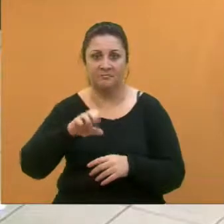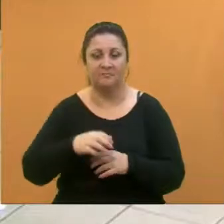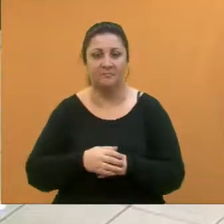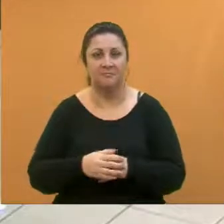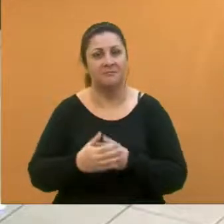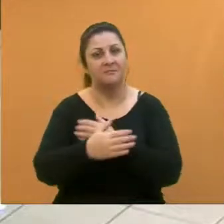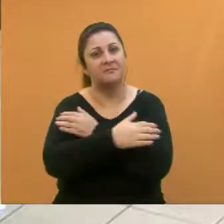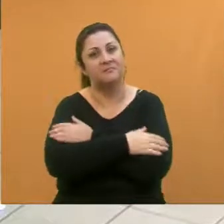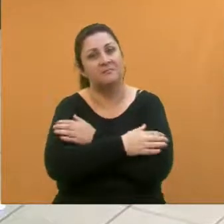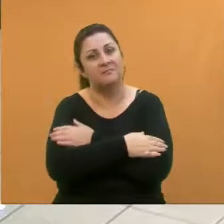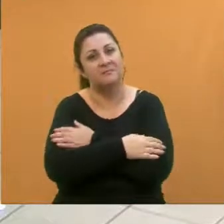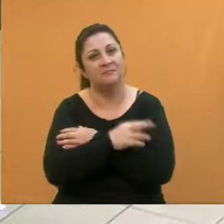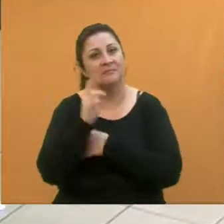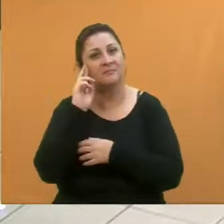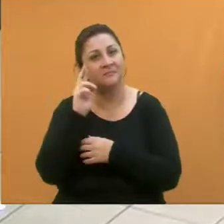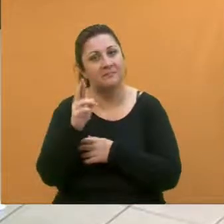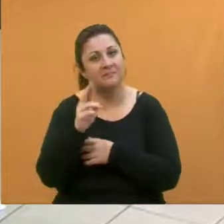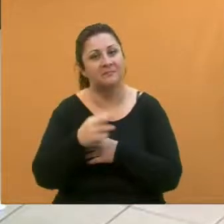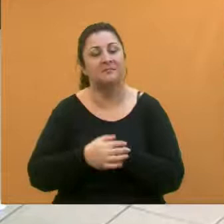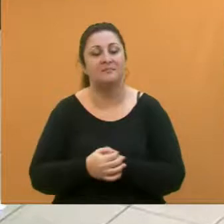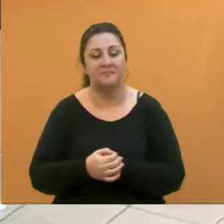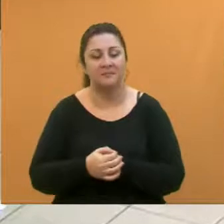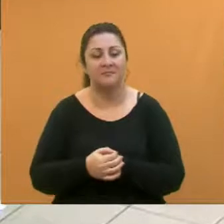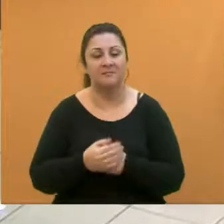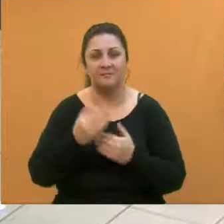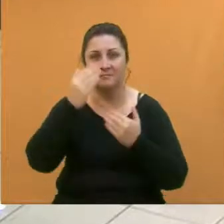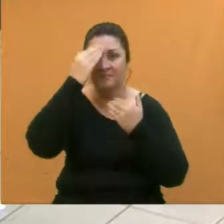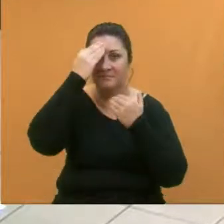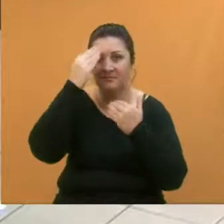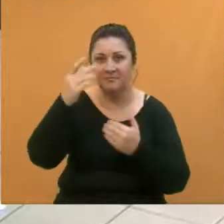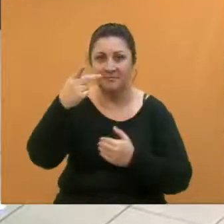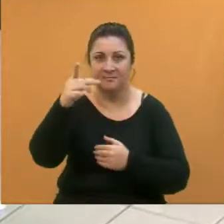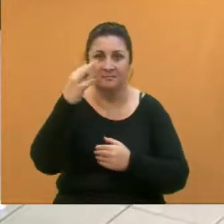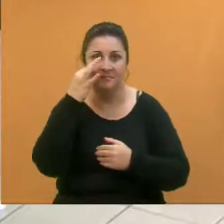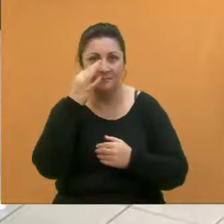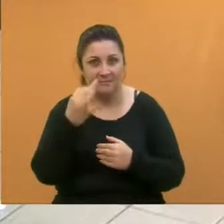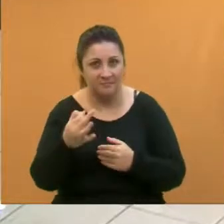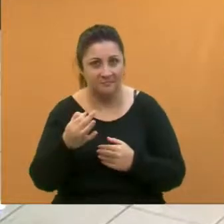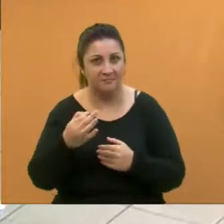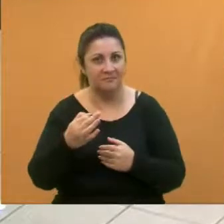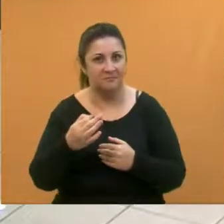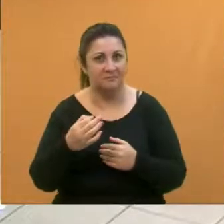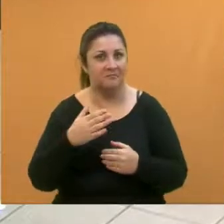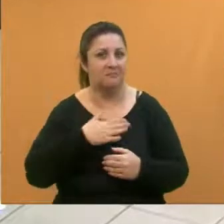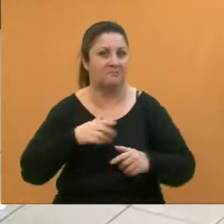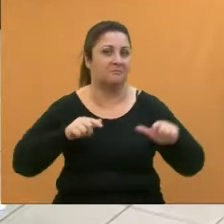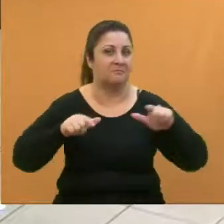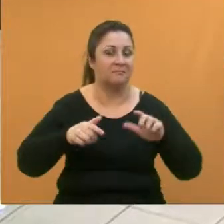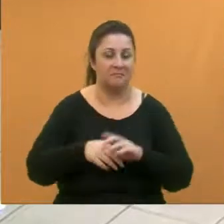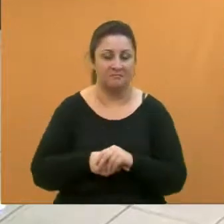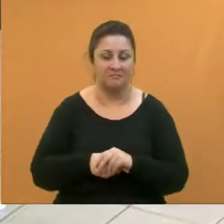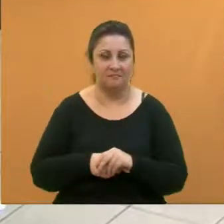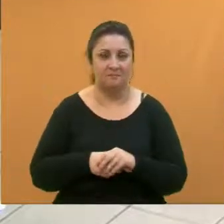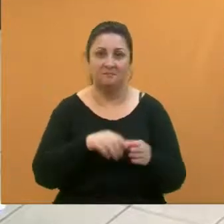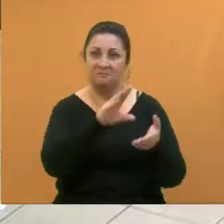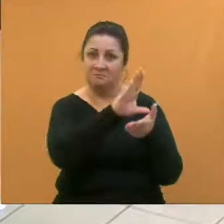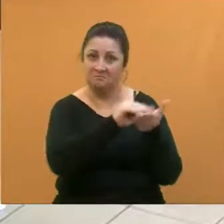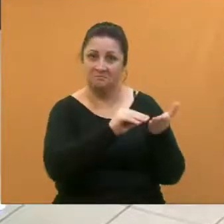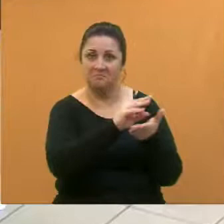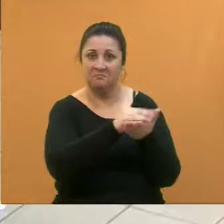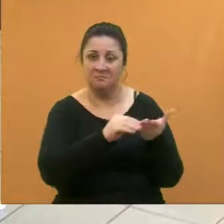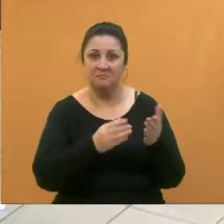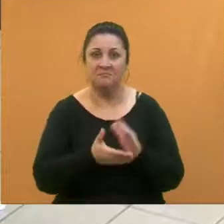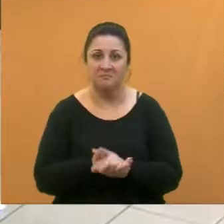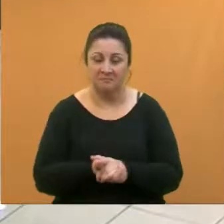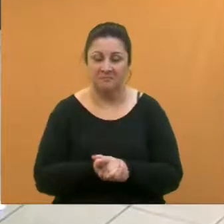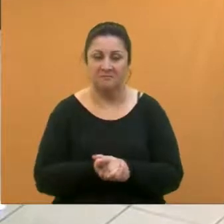um grande abraço para a senhora, né? Agradecer a atenção da senhora com os nossos trabalhos. A senhora é um exemplo, né?